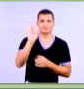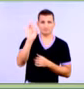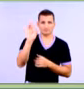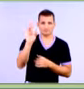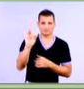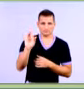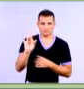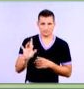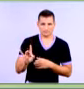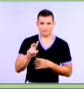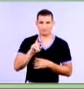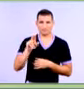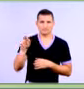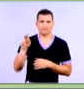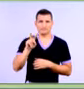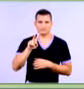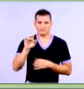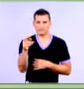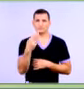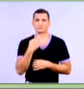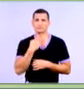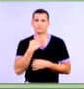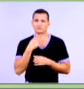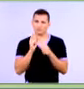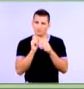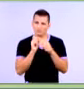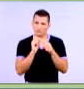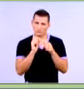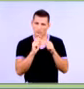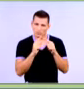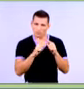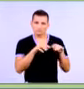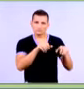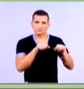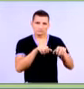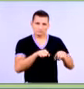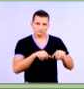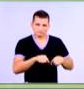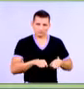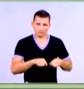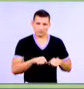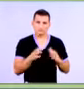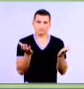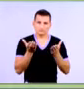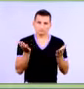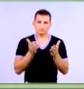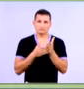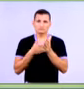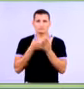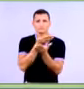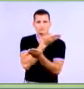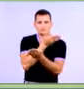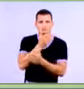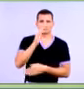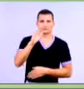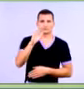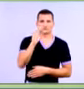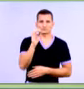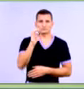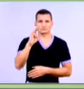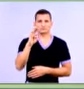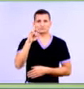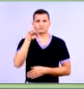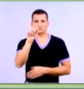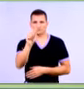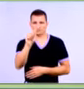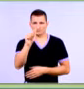vai ocupar como se fosse uma gaveta do meu armário, né? Aí eu digo, remova o cobre. Olha, para mim remover o cobre, eu não